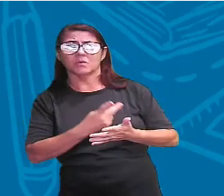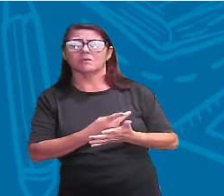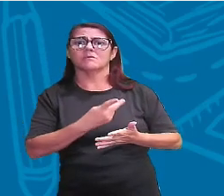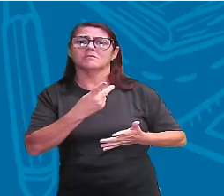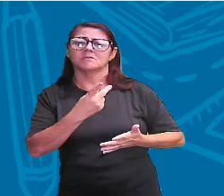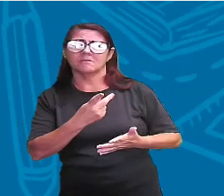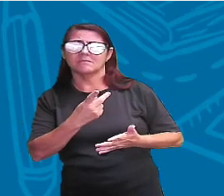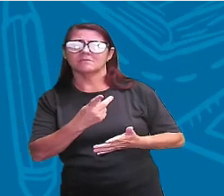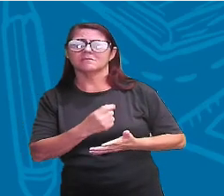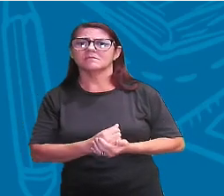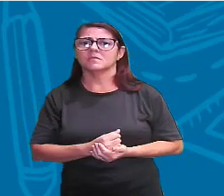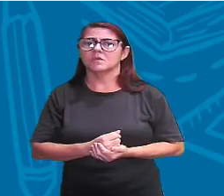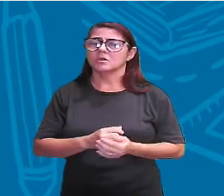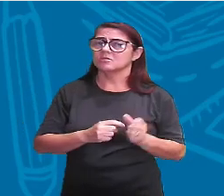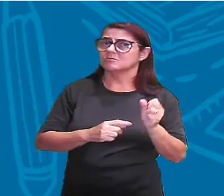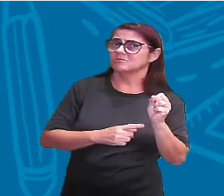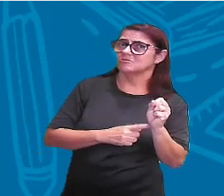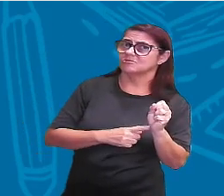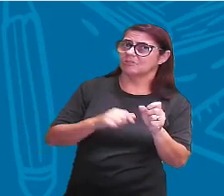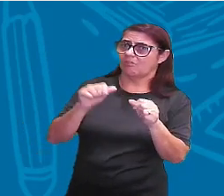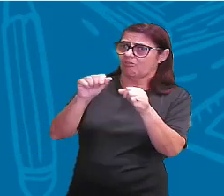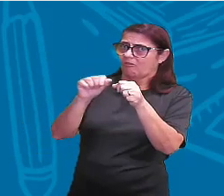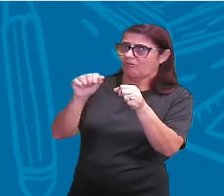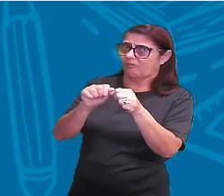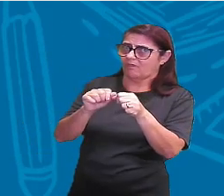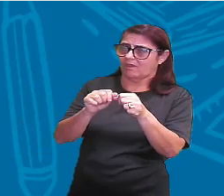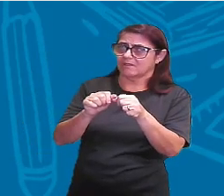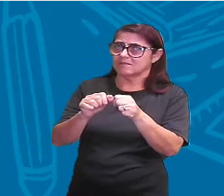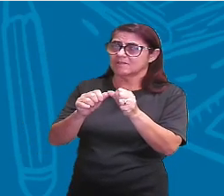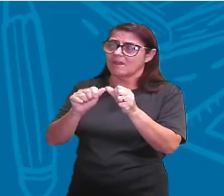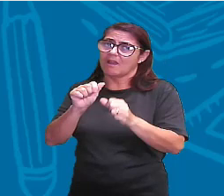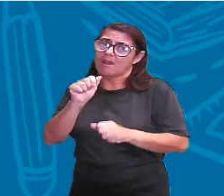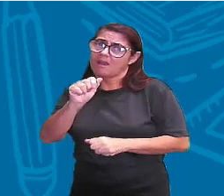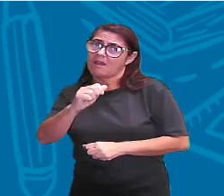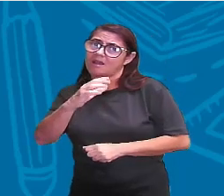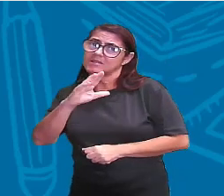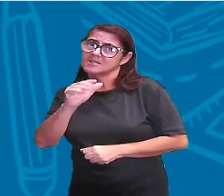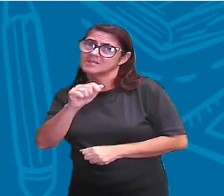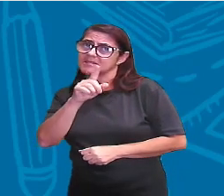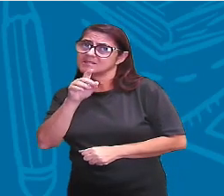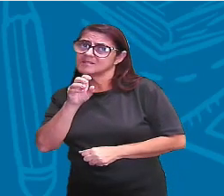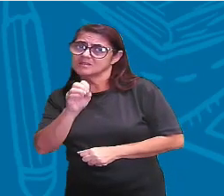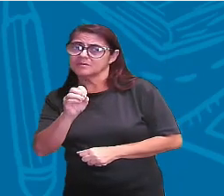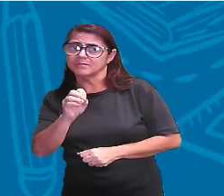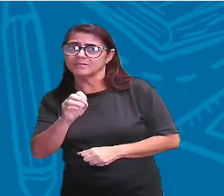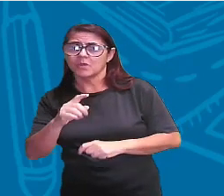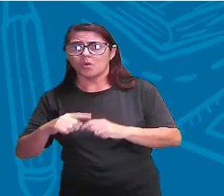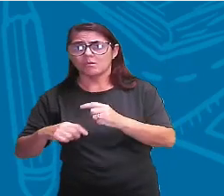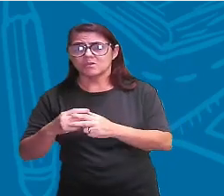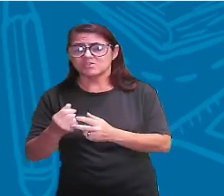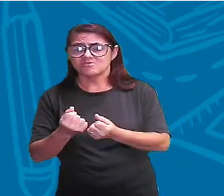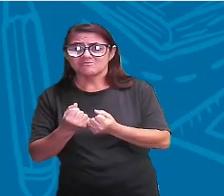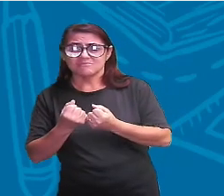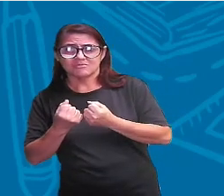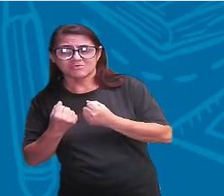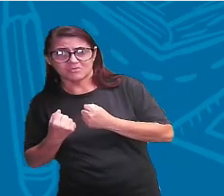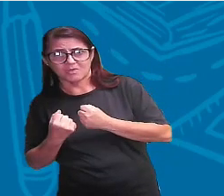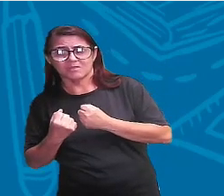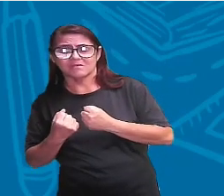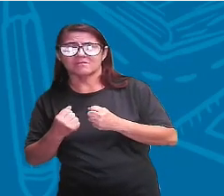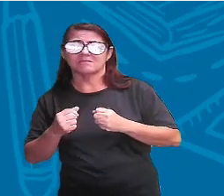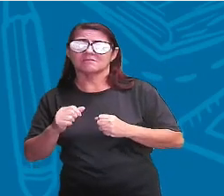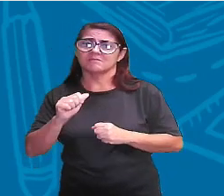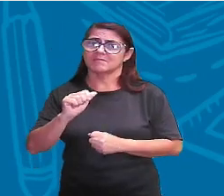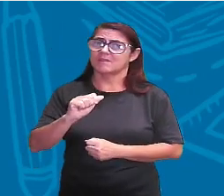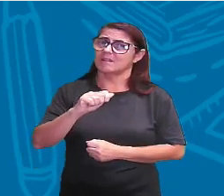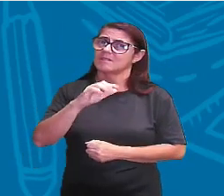Sujeito executa, sujeito faz a ação e o objeto sofre a ação. Então, vamos pensar por esse caminho que aí vai